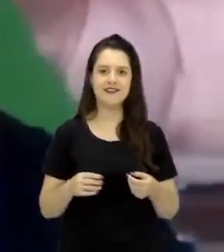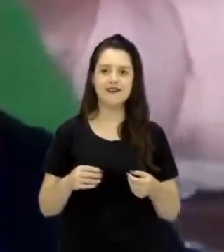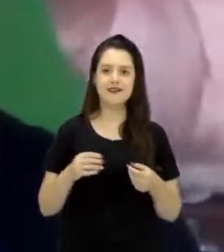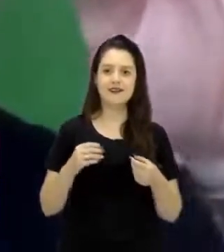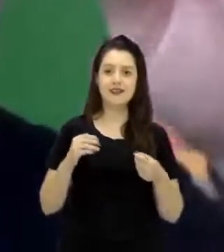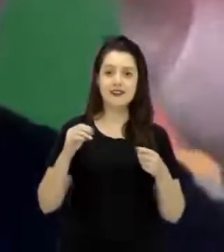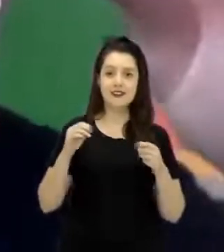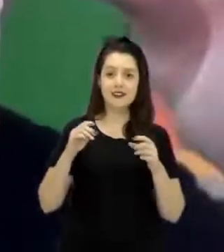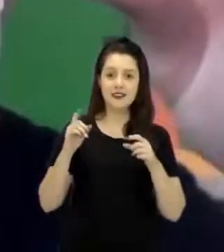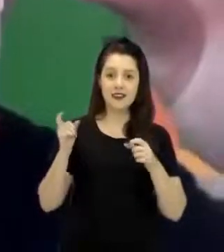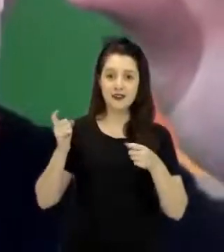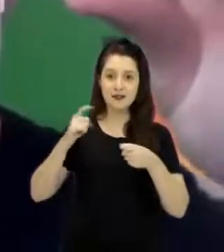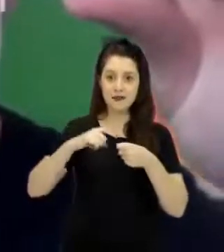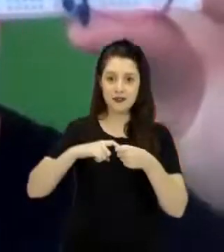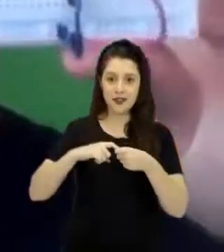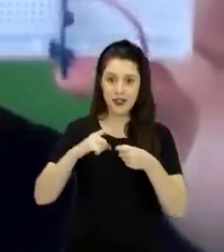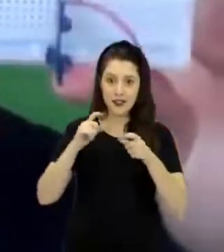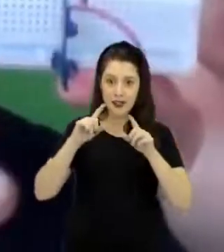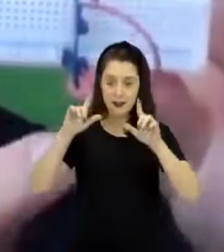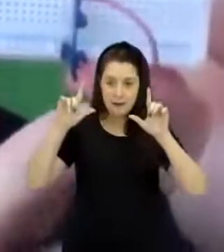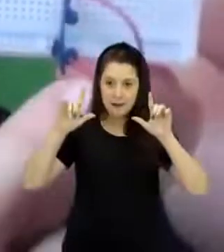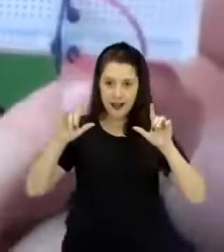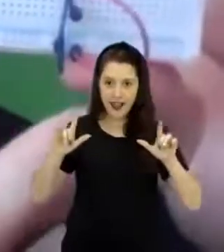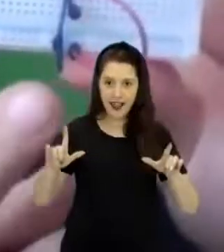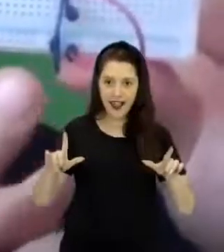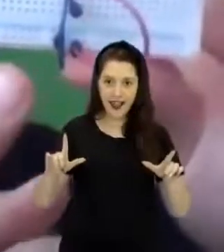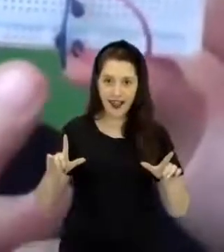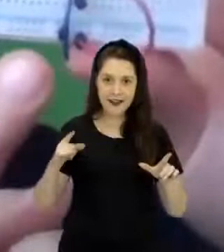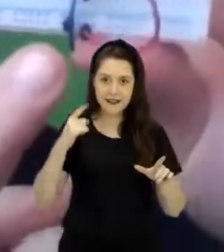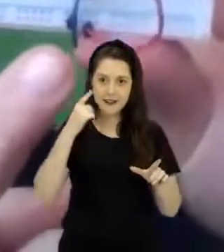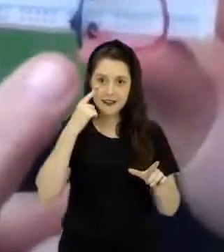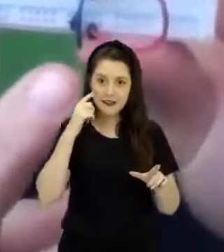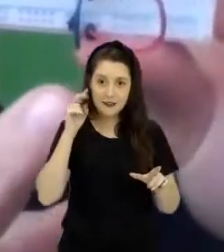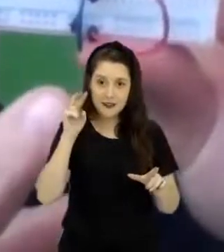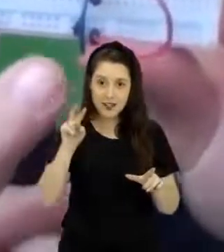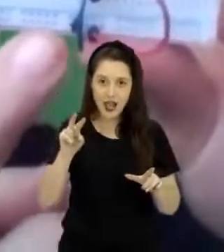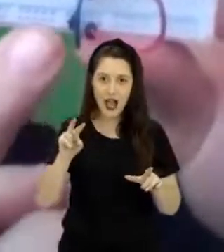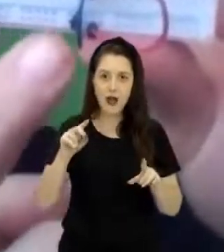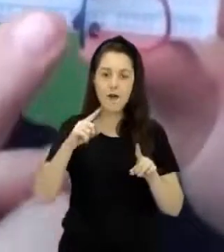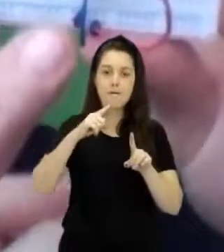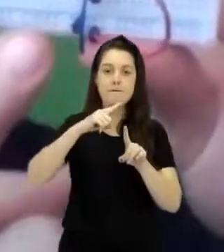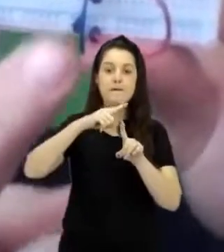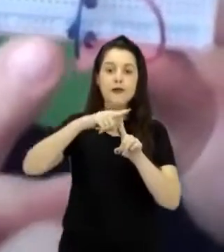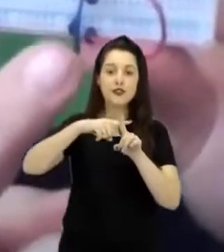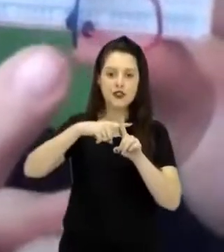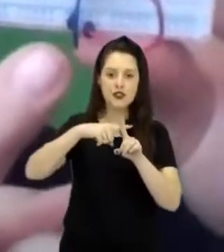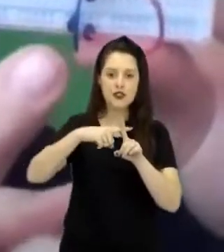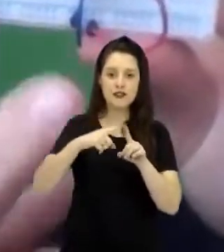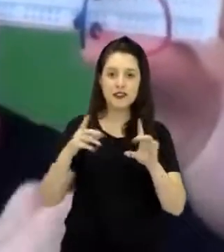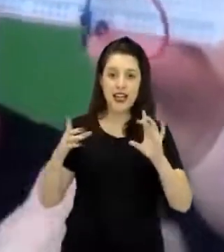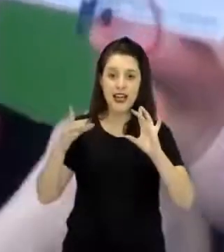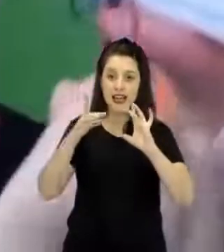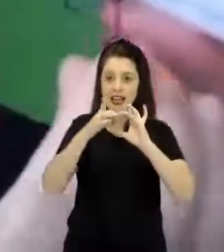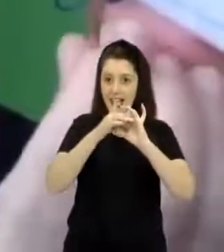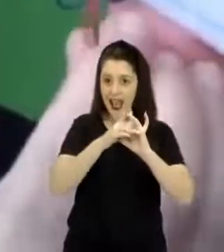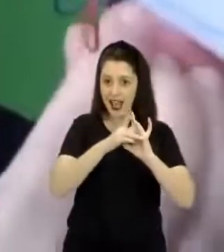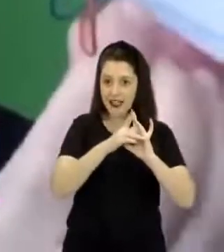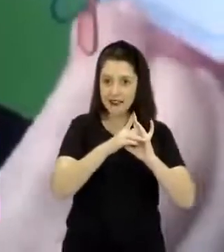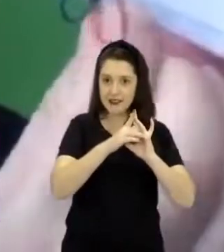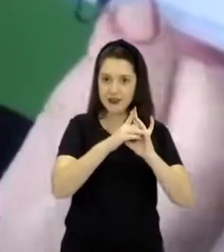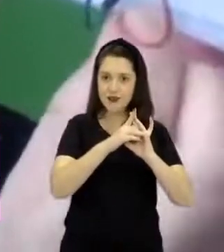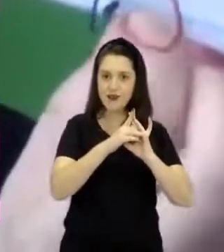cometemos essa falha. Se você olhar, o fio positivo que é ligado no resistor, ele